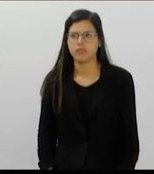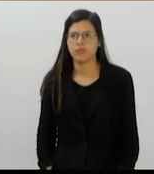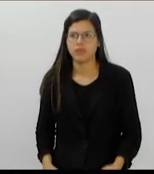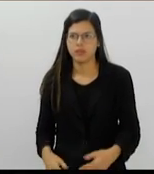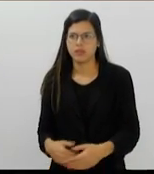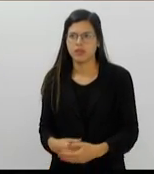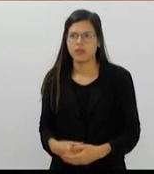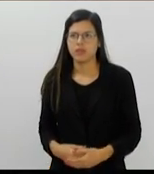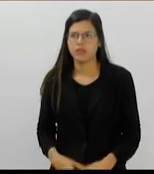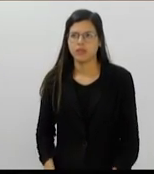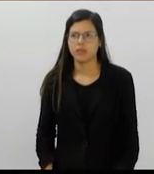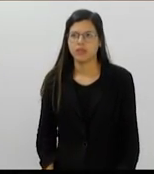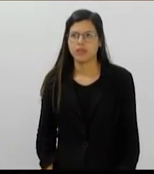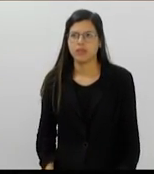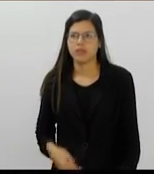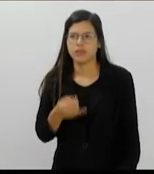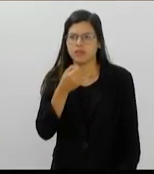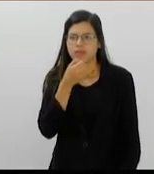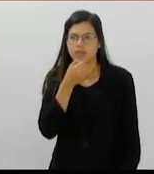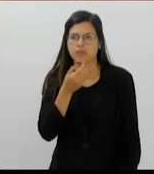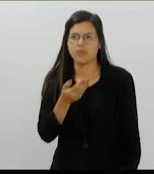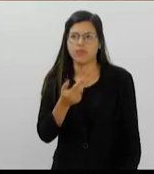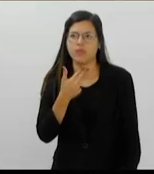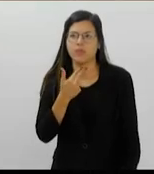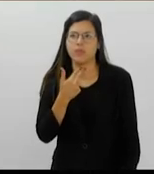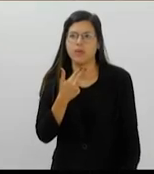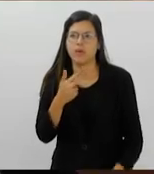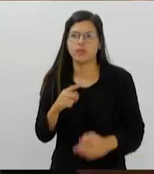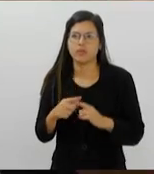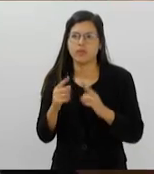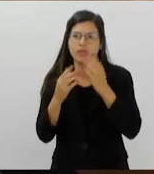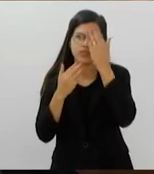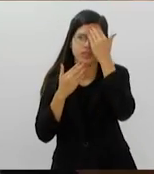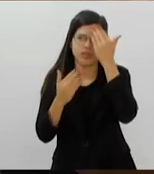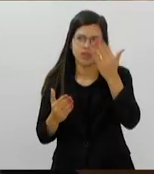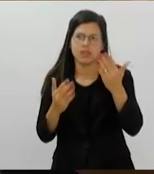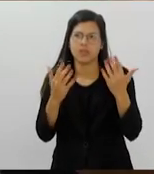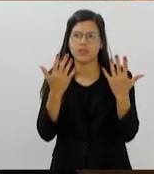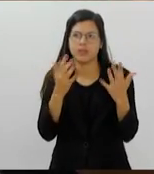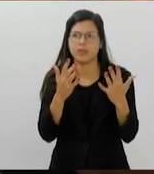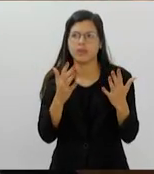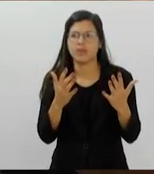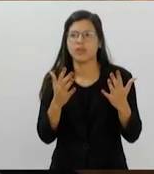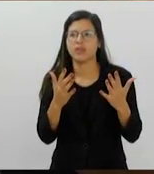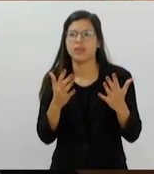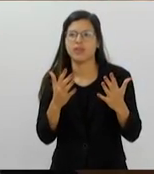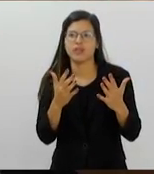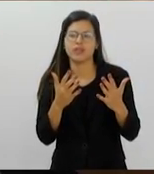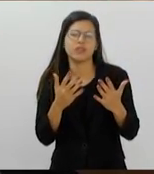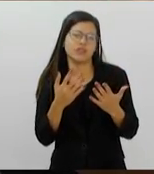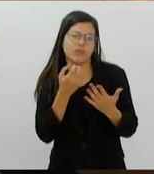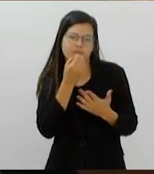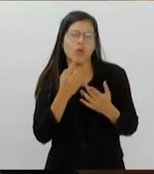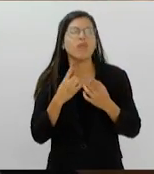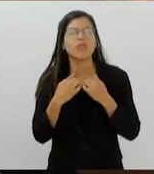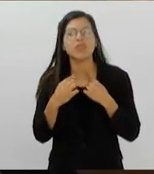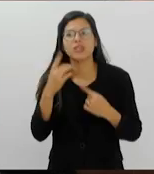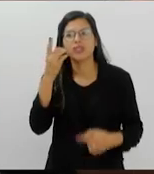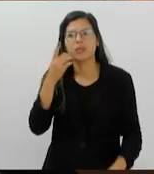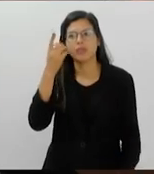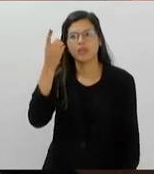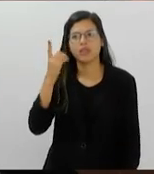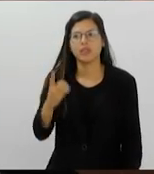Ah, eu não posso, infelizmente, não posso, mas agradeço e parabenizo aí a boa vontade da deputada Dani Monteiro. Obrigada,